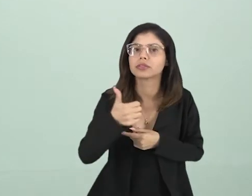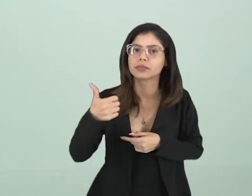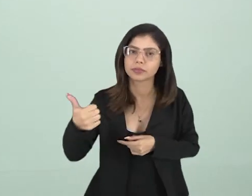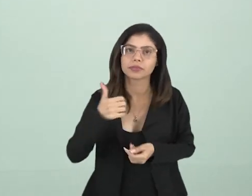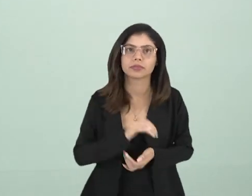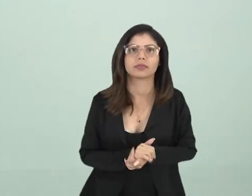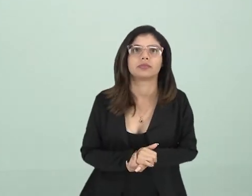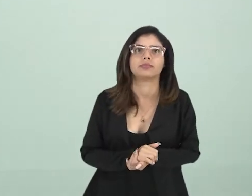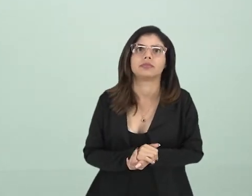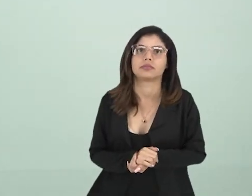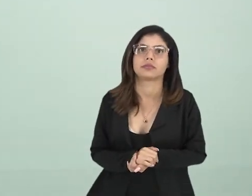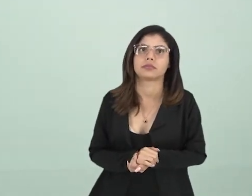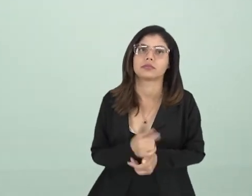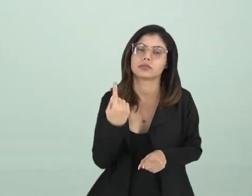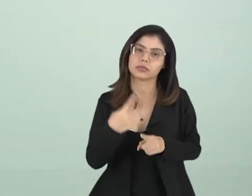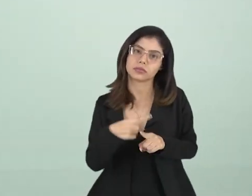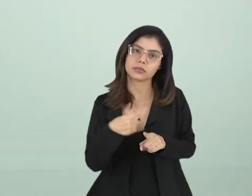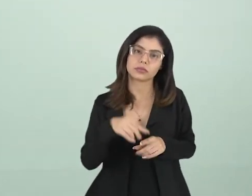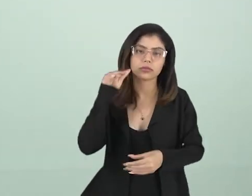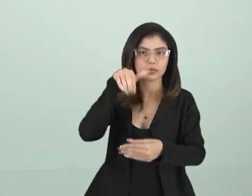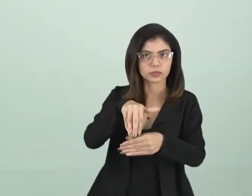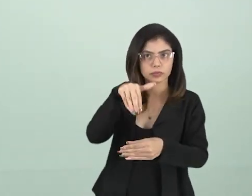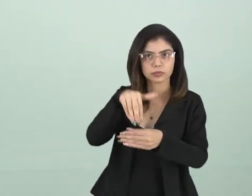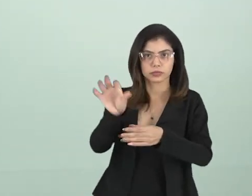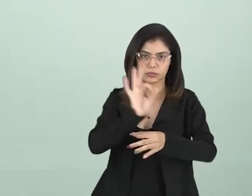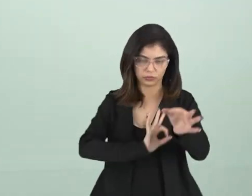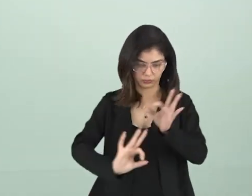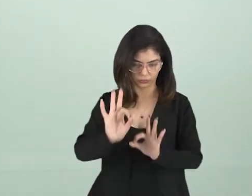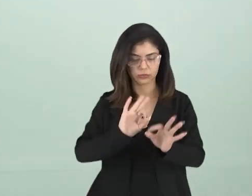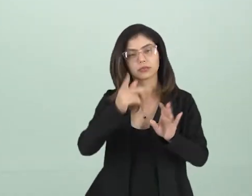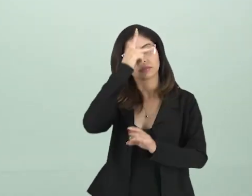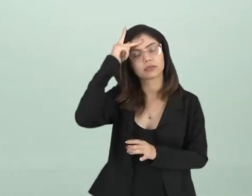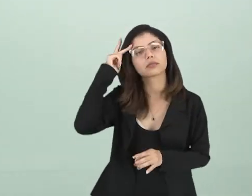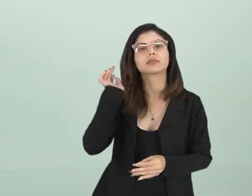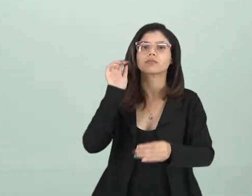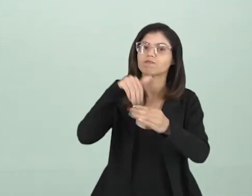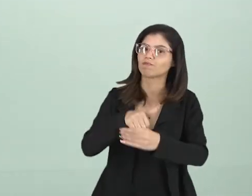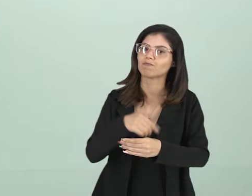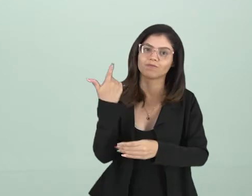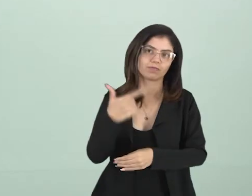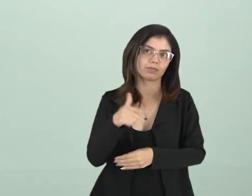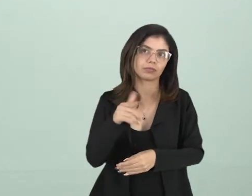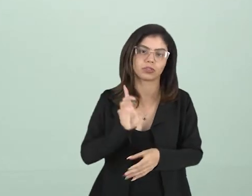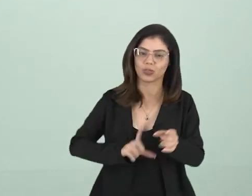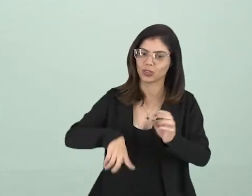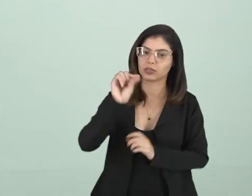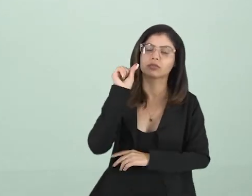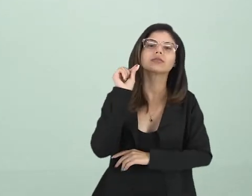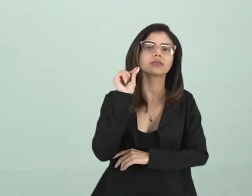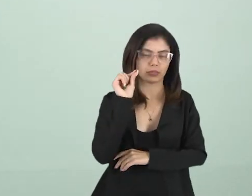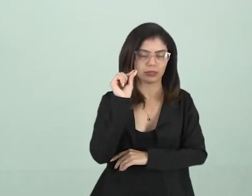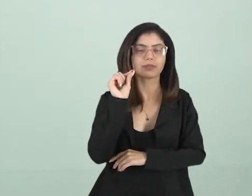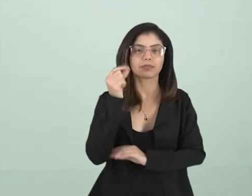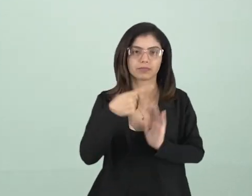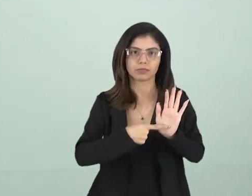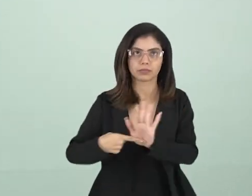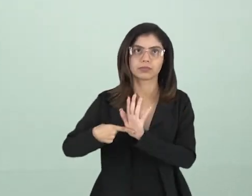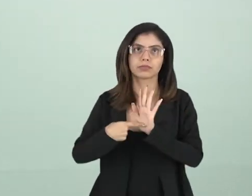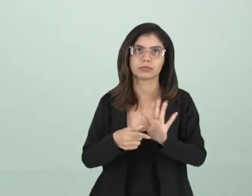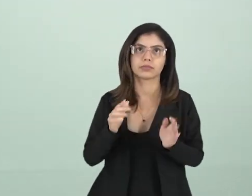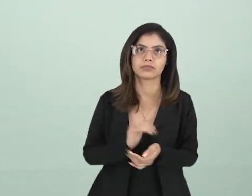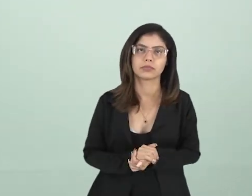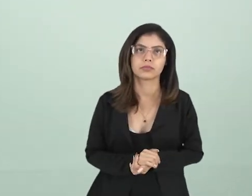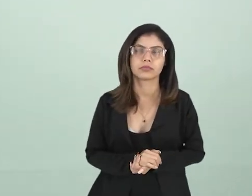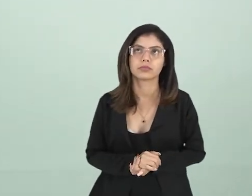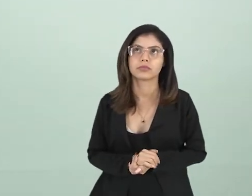anos, por conta das eleições, das organizações, né, as pessoas não votam, não escolhem aí os seus representantes,